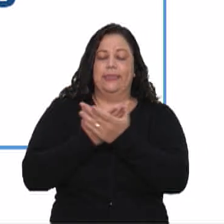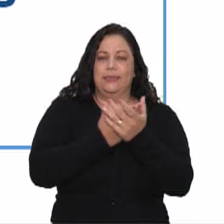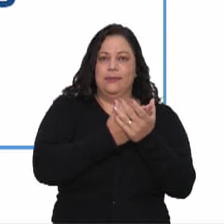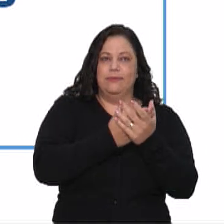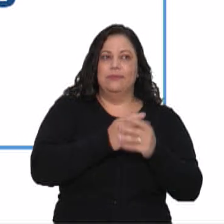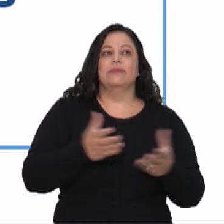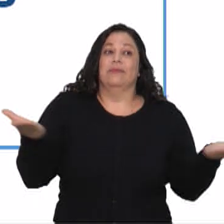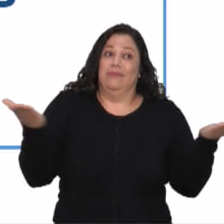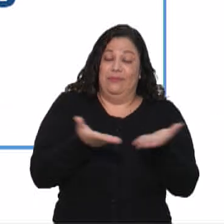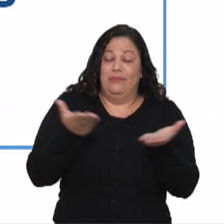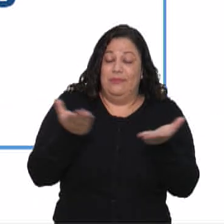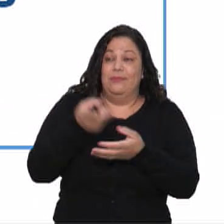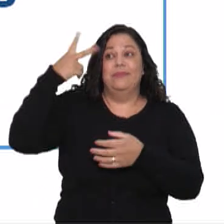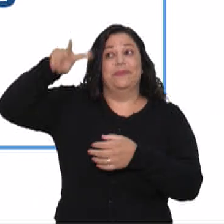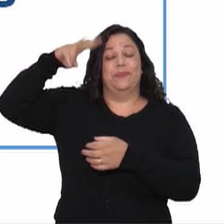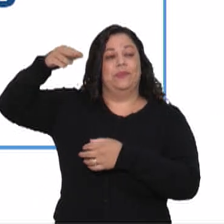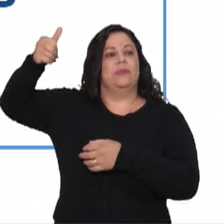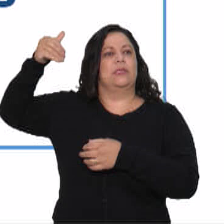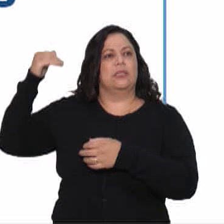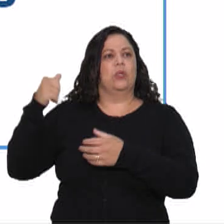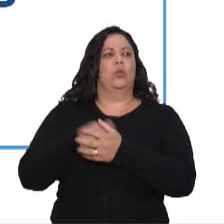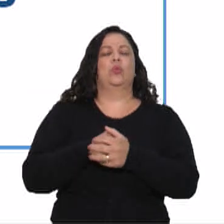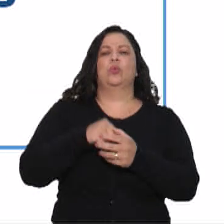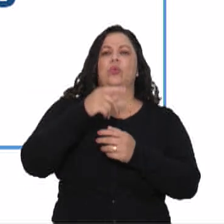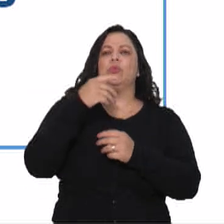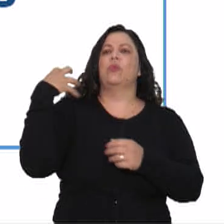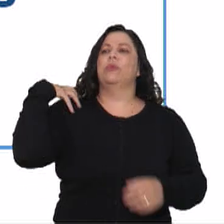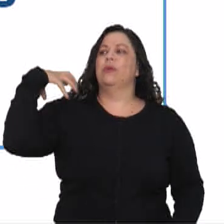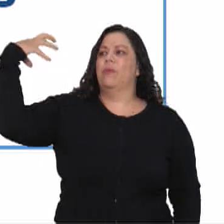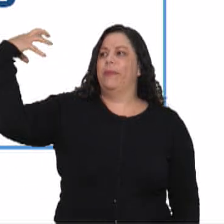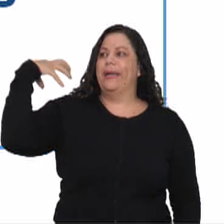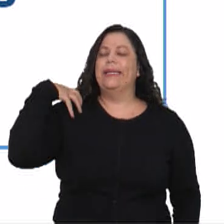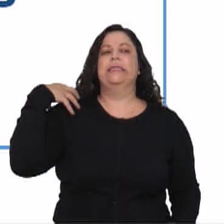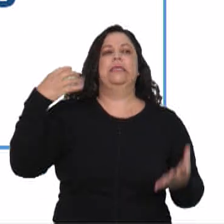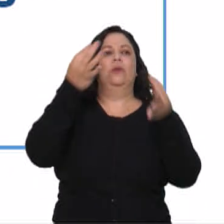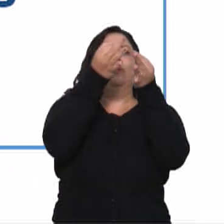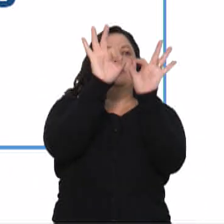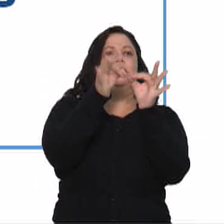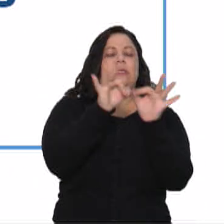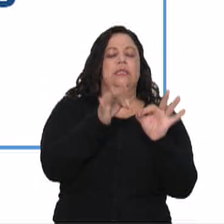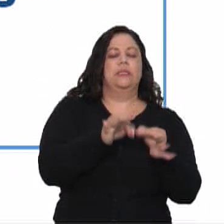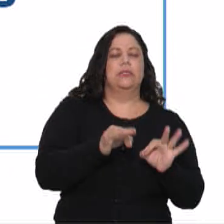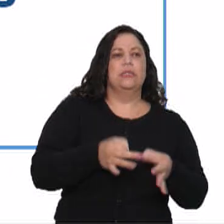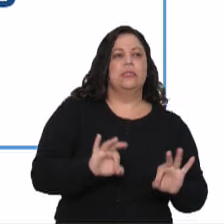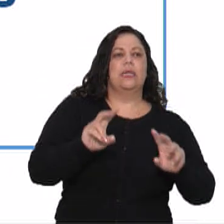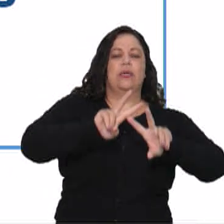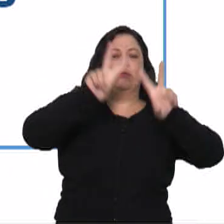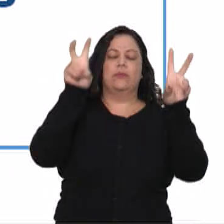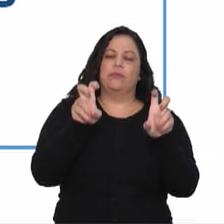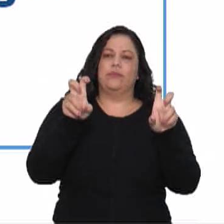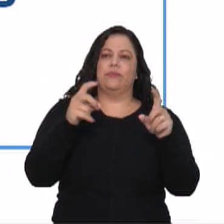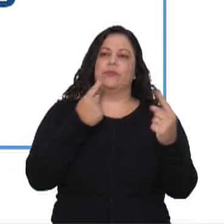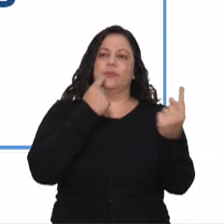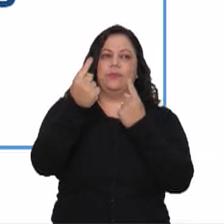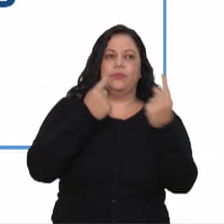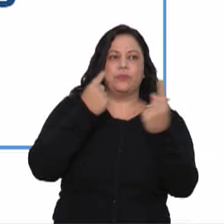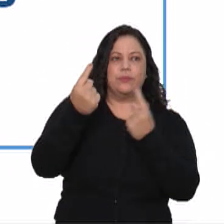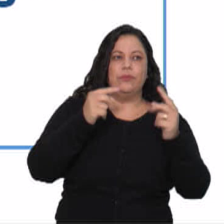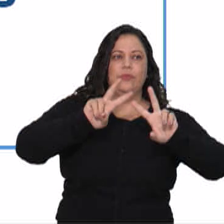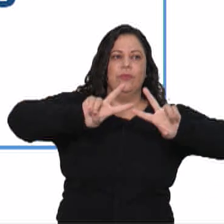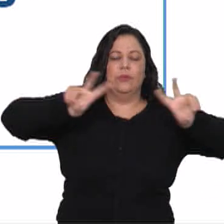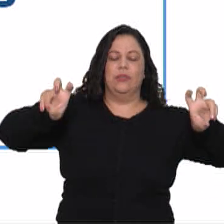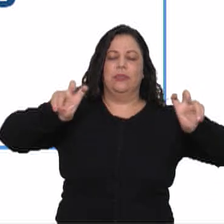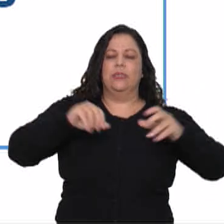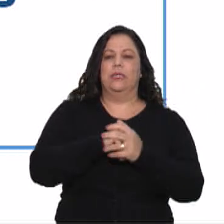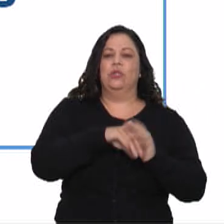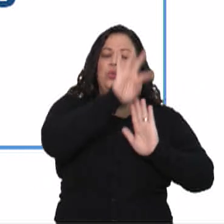retomaremos os conteúdos do Platão sobre estética, mais especificamente trechos do diálogo Hippias Maior e